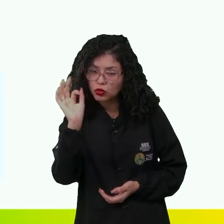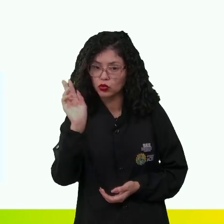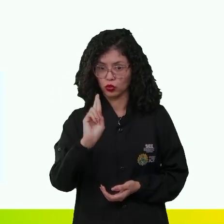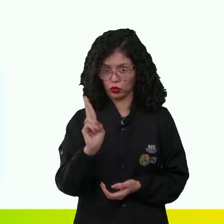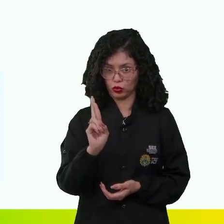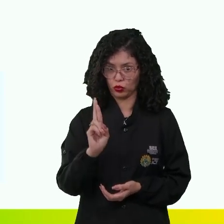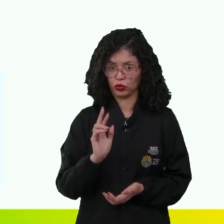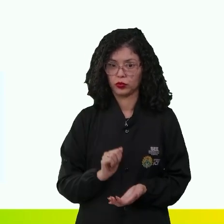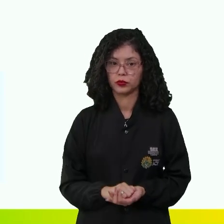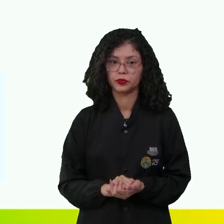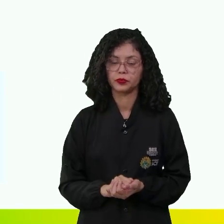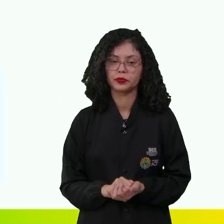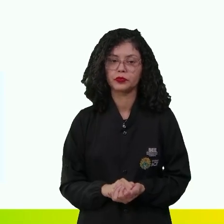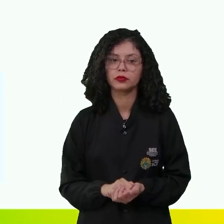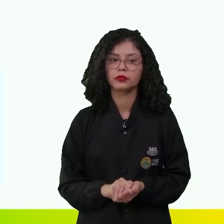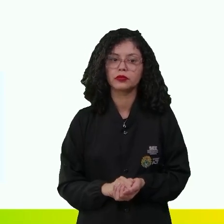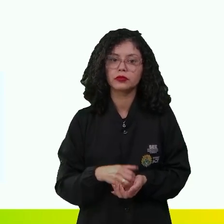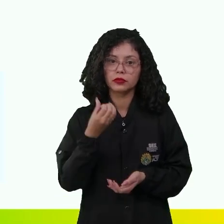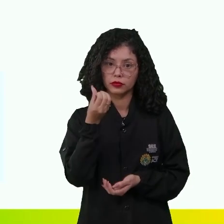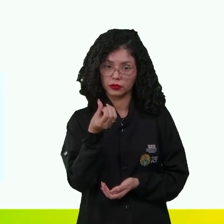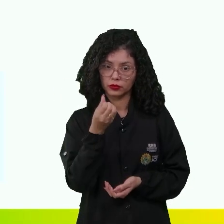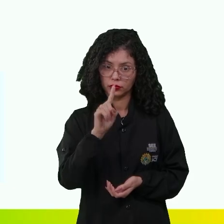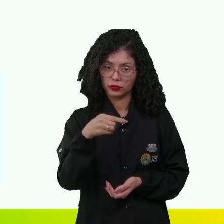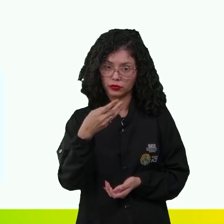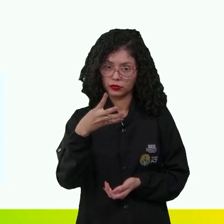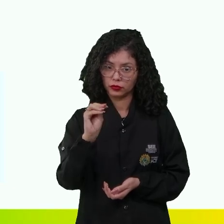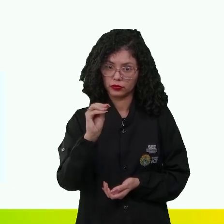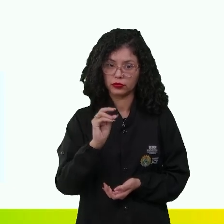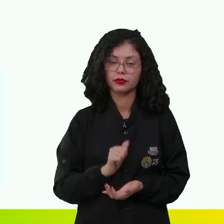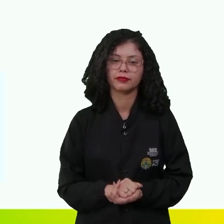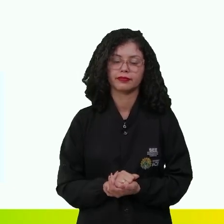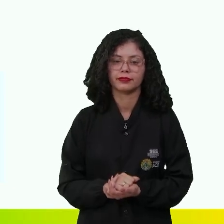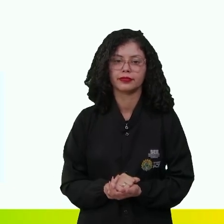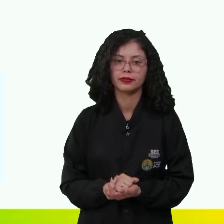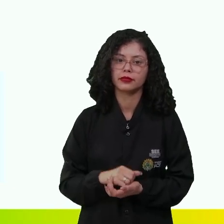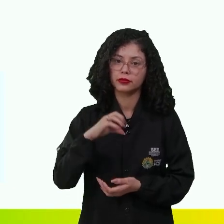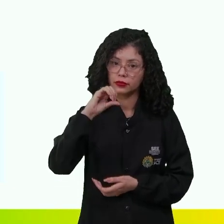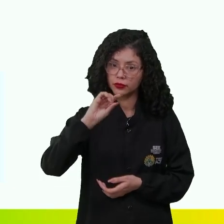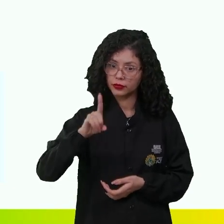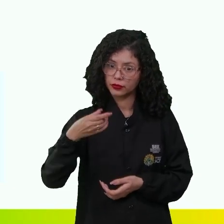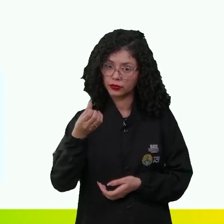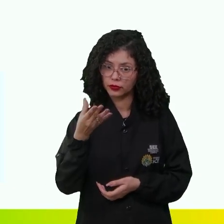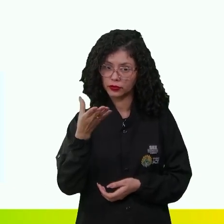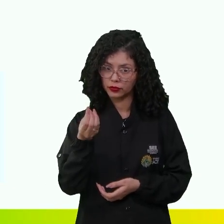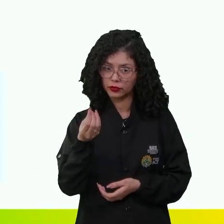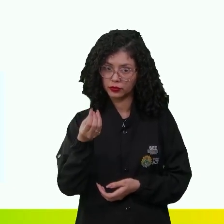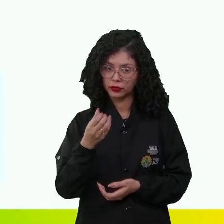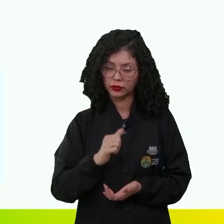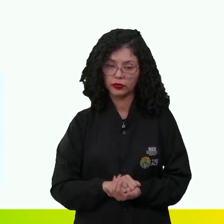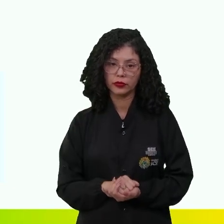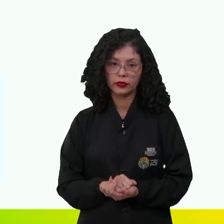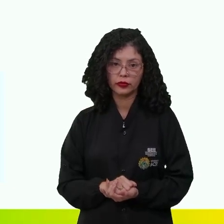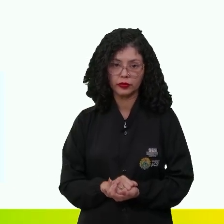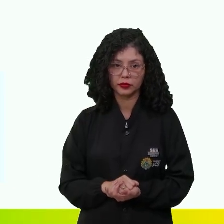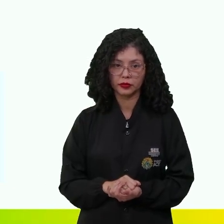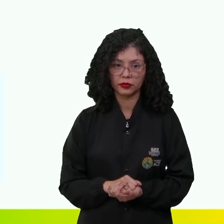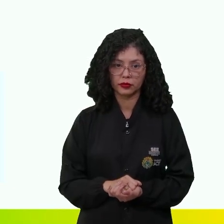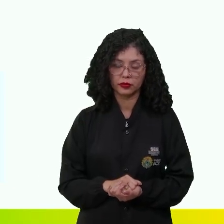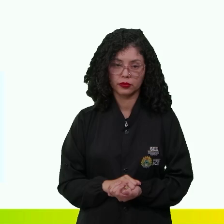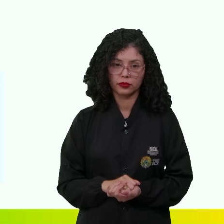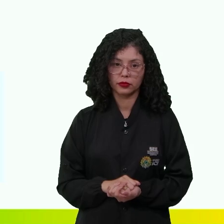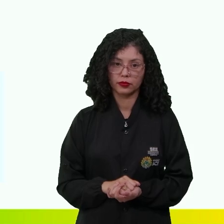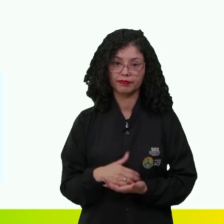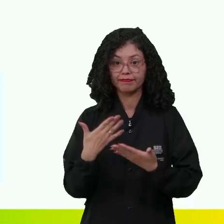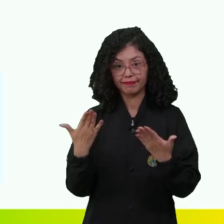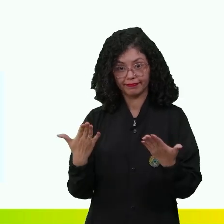3,20. 2 litros, R$ 6,40. 3 litros, R$ 9,60.